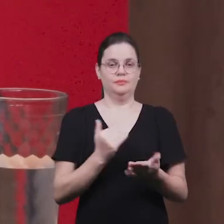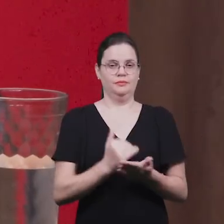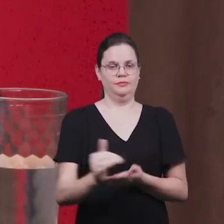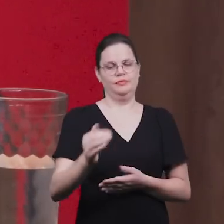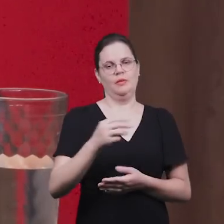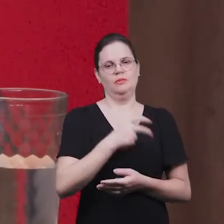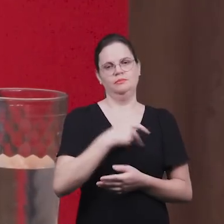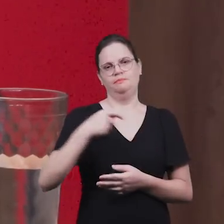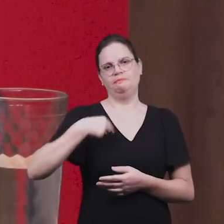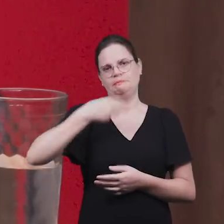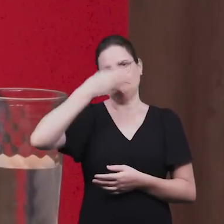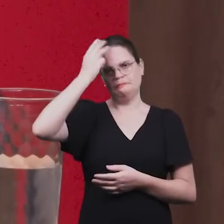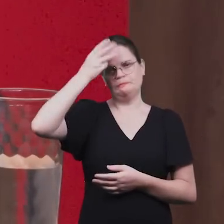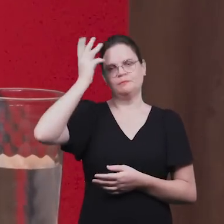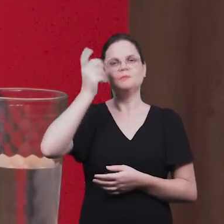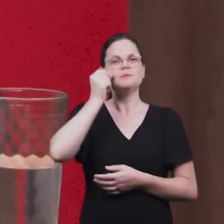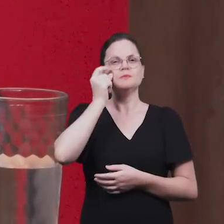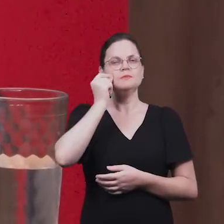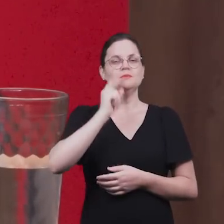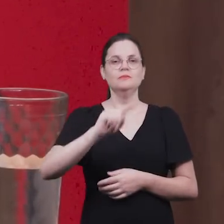pastor Marcelo. Pastor Marcelo,